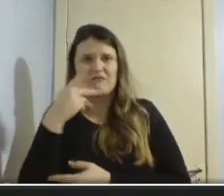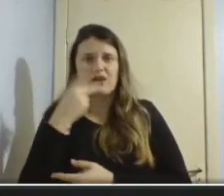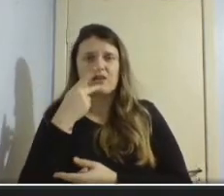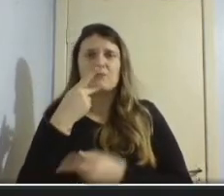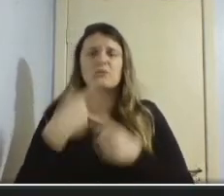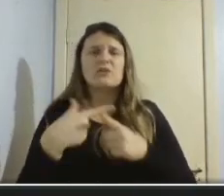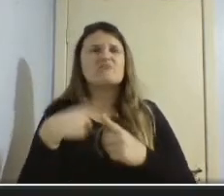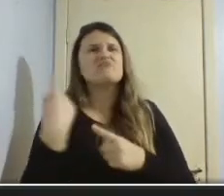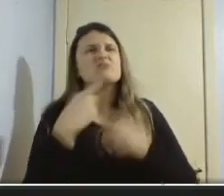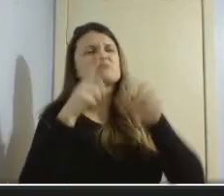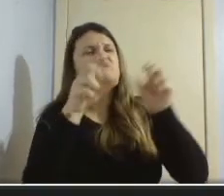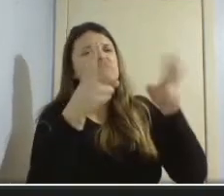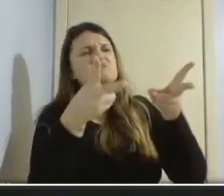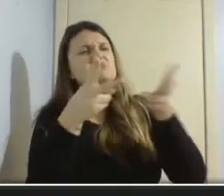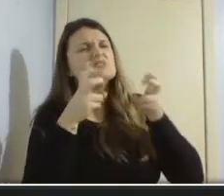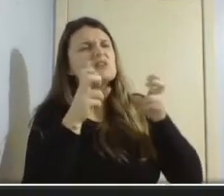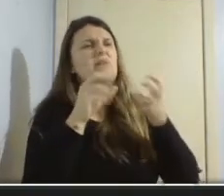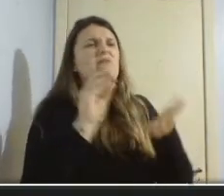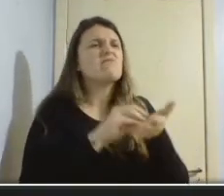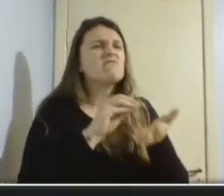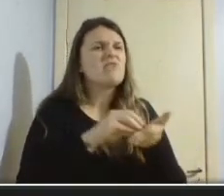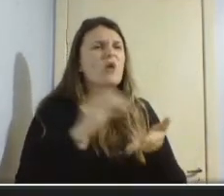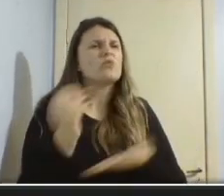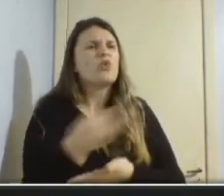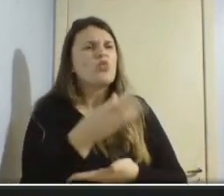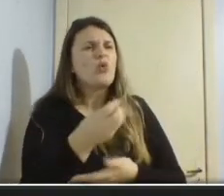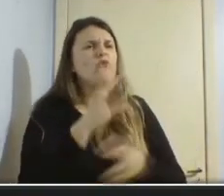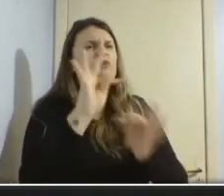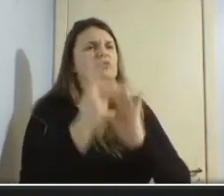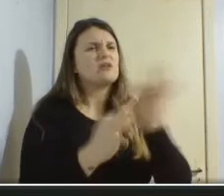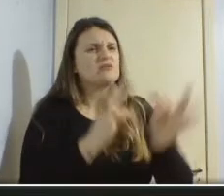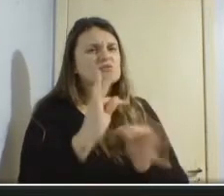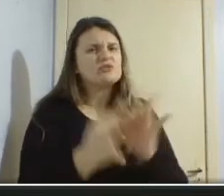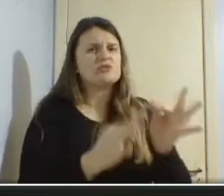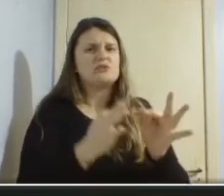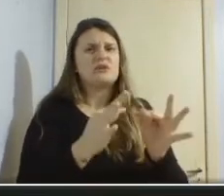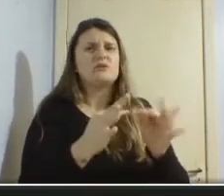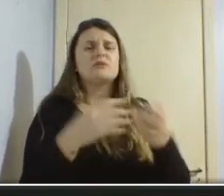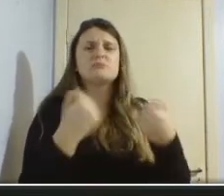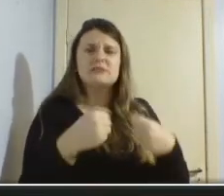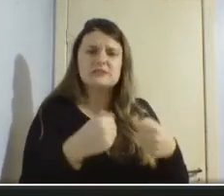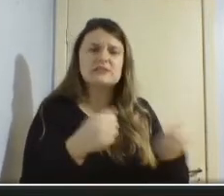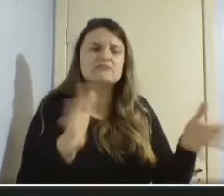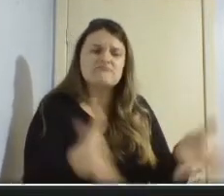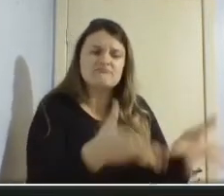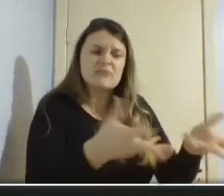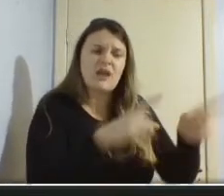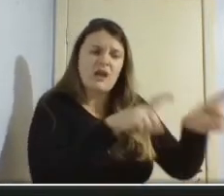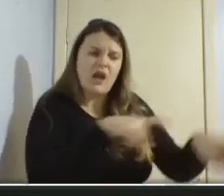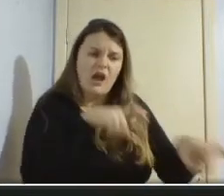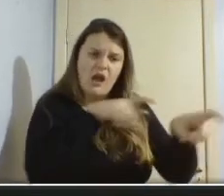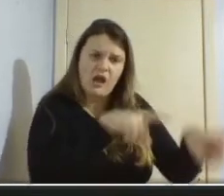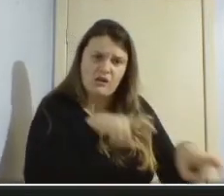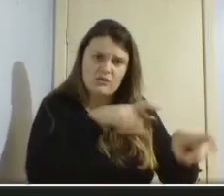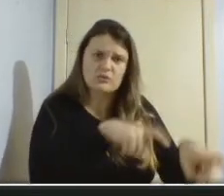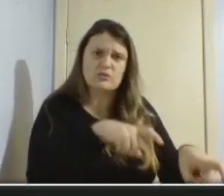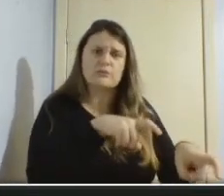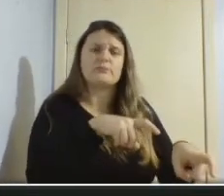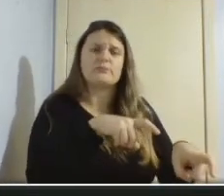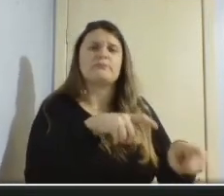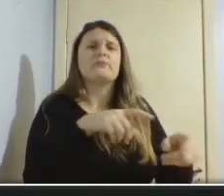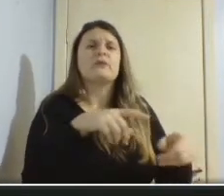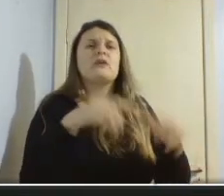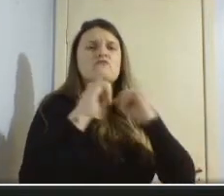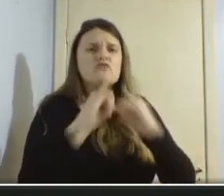as tecnologias e inovação para o setor do agronegócios, as tecnologias e inovação voltadas para o